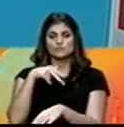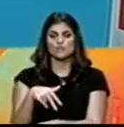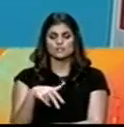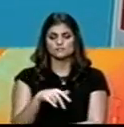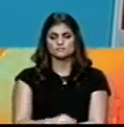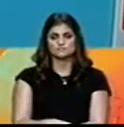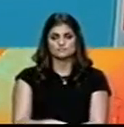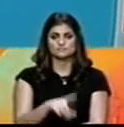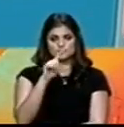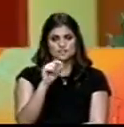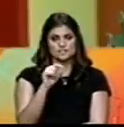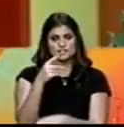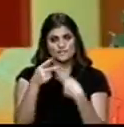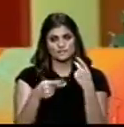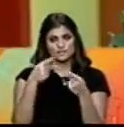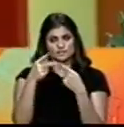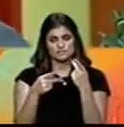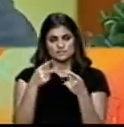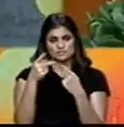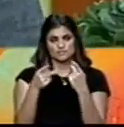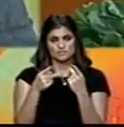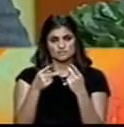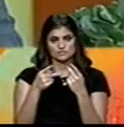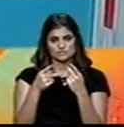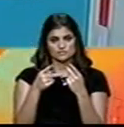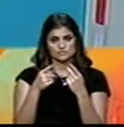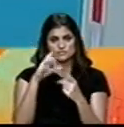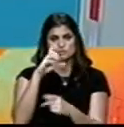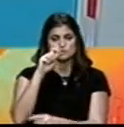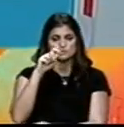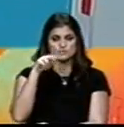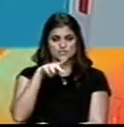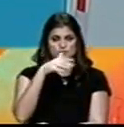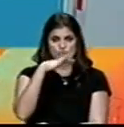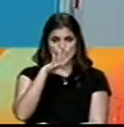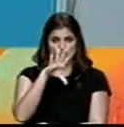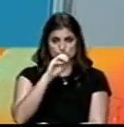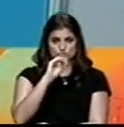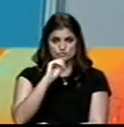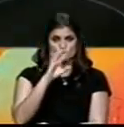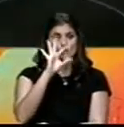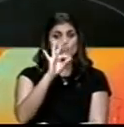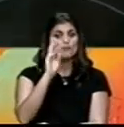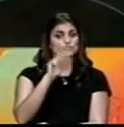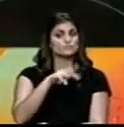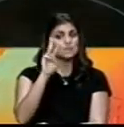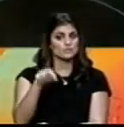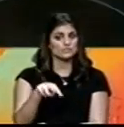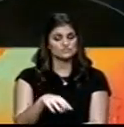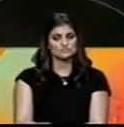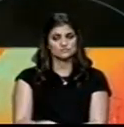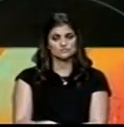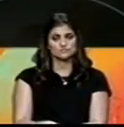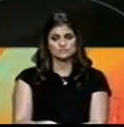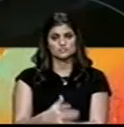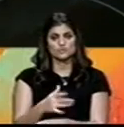E que as avaliações que são feitas, os censos que são feitos, apontam para 4 milhões, não é? Exatamente. Então